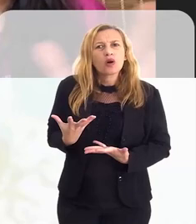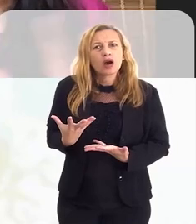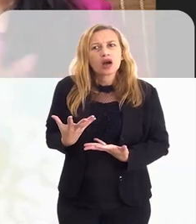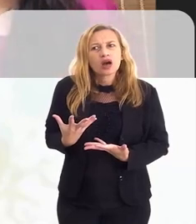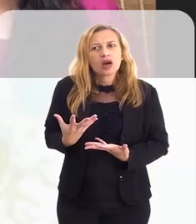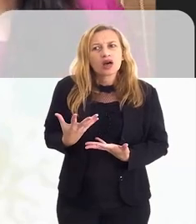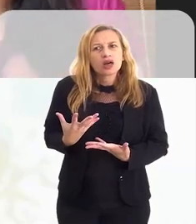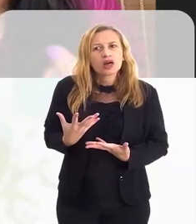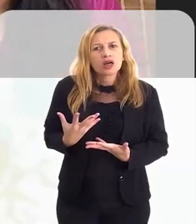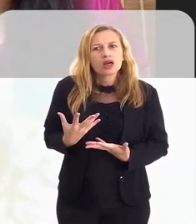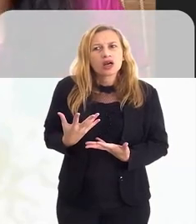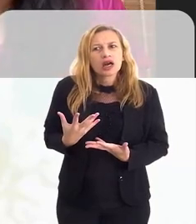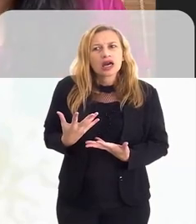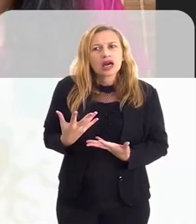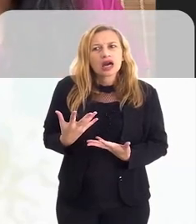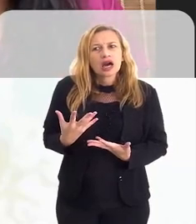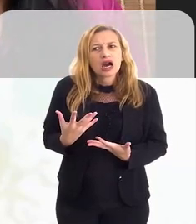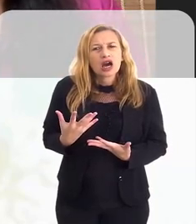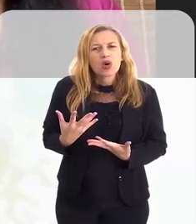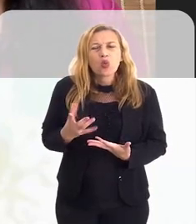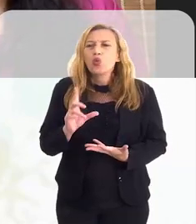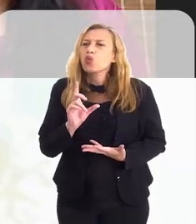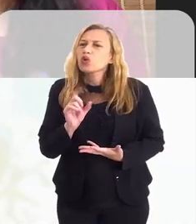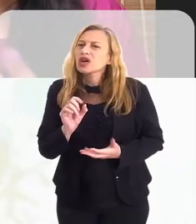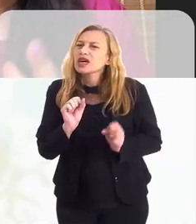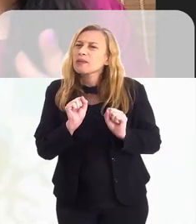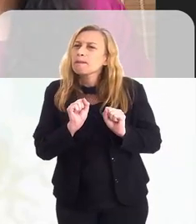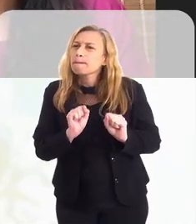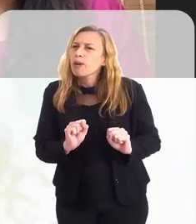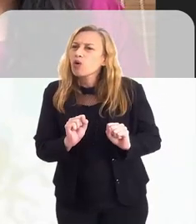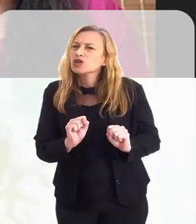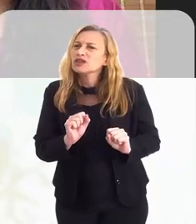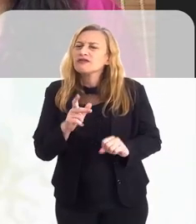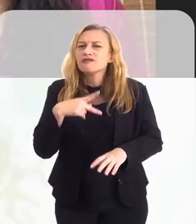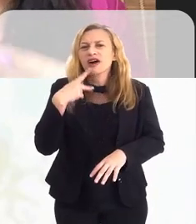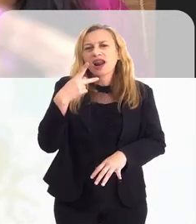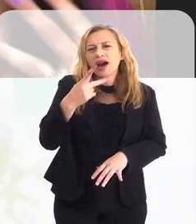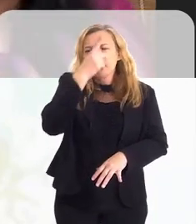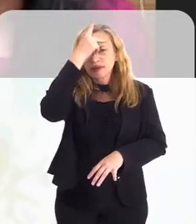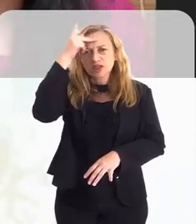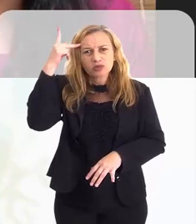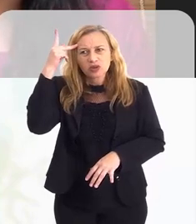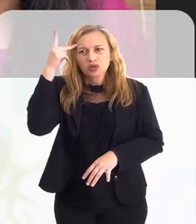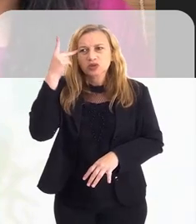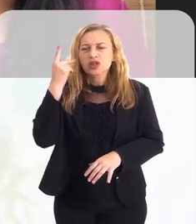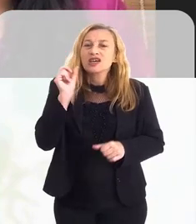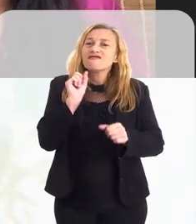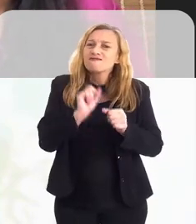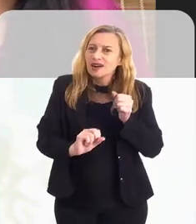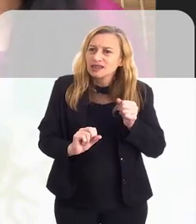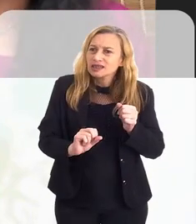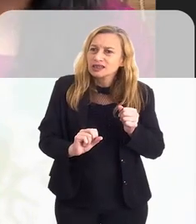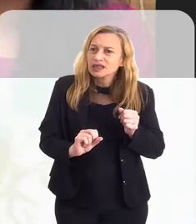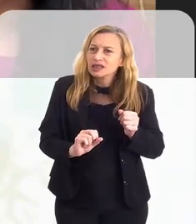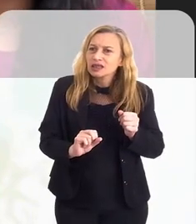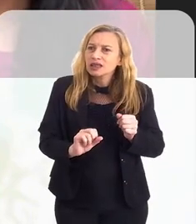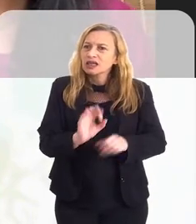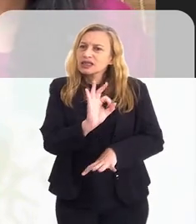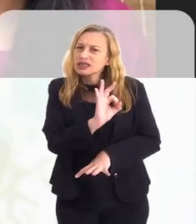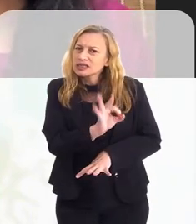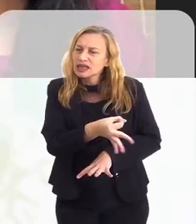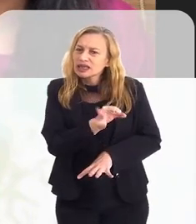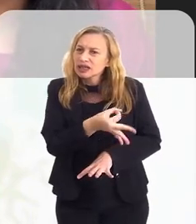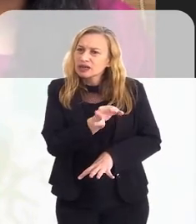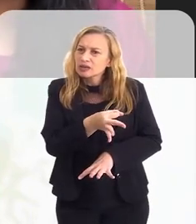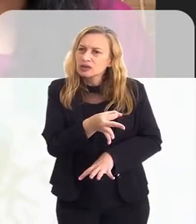formar e reforçar, o que que a gente pode dizer para essas pessoas e fazer